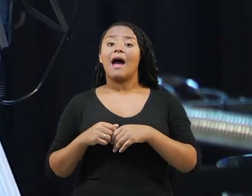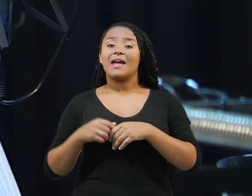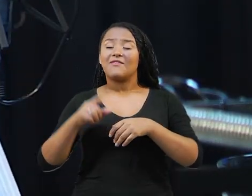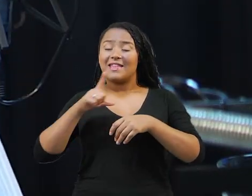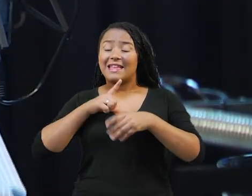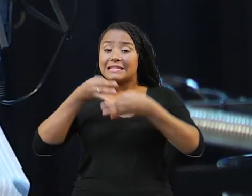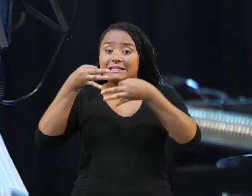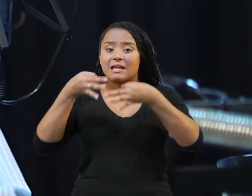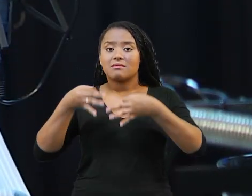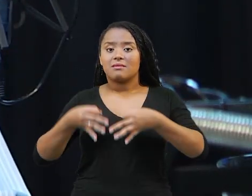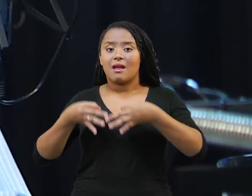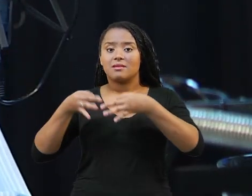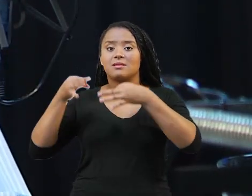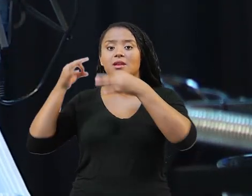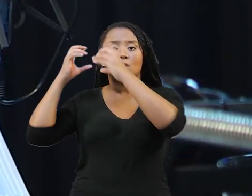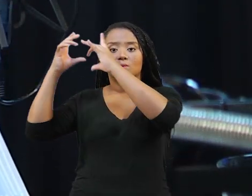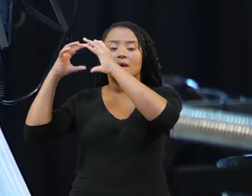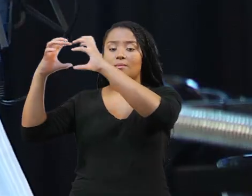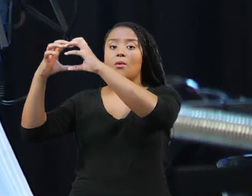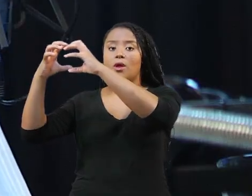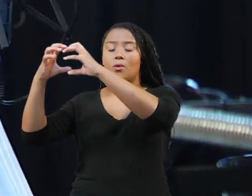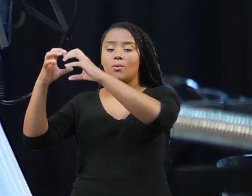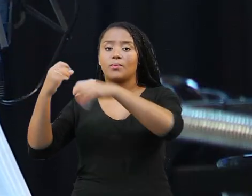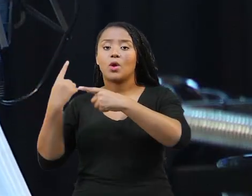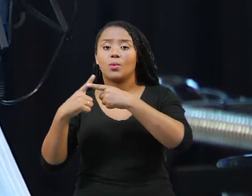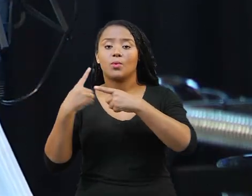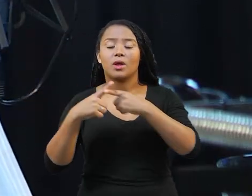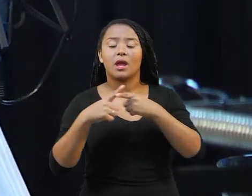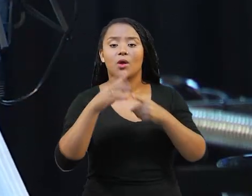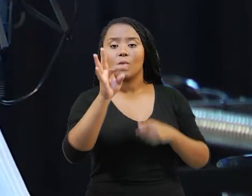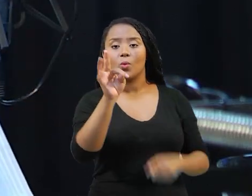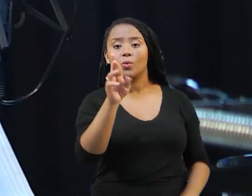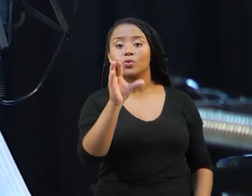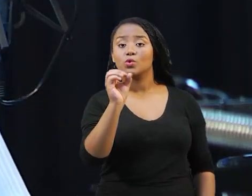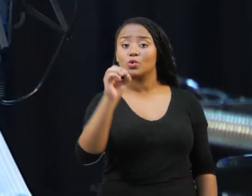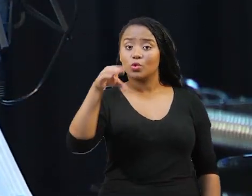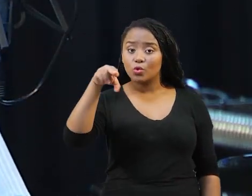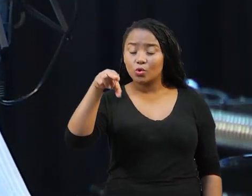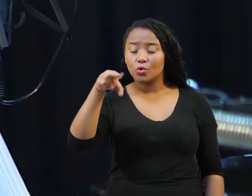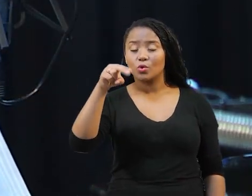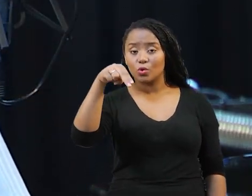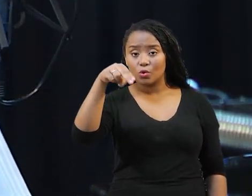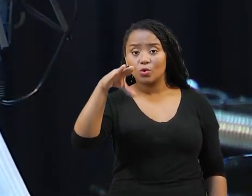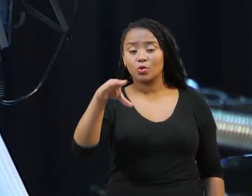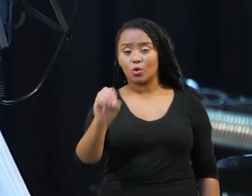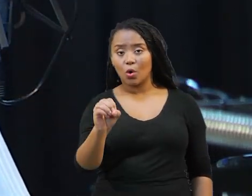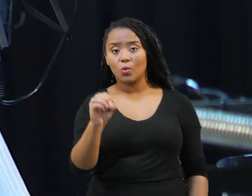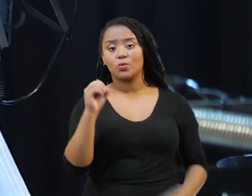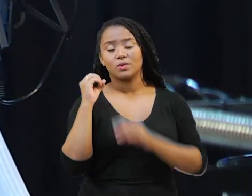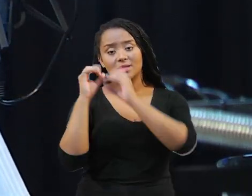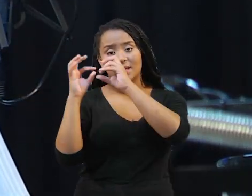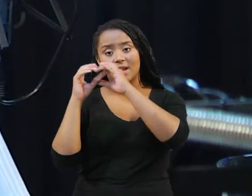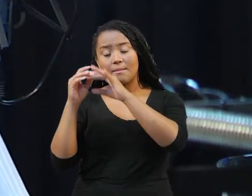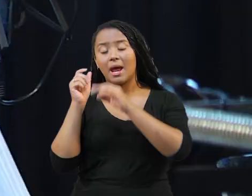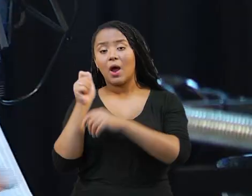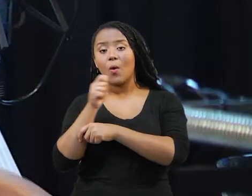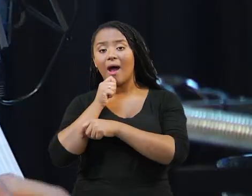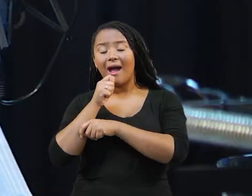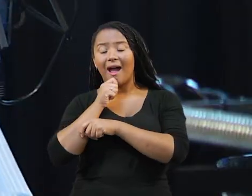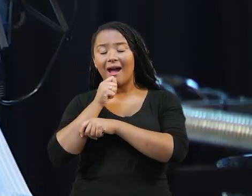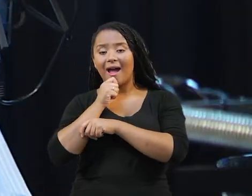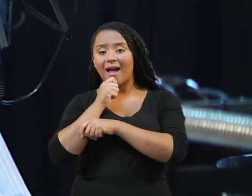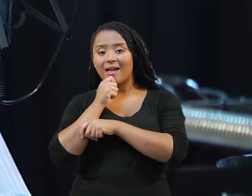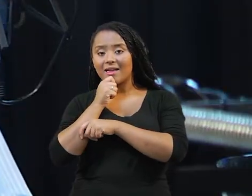certeza. Porque se o tronco cerebral ainda, que isso é um conceito mais recente, se o tronco cerebral ainda tiver atividade,